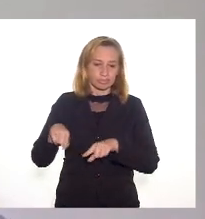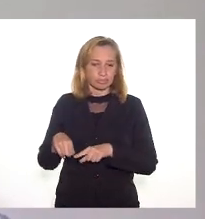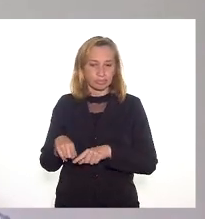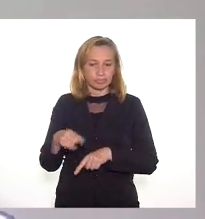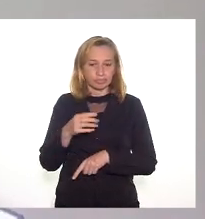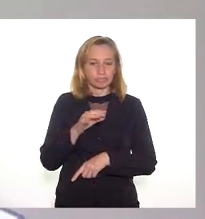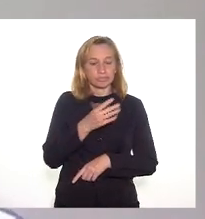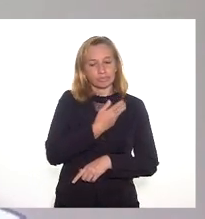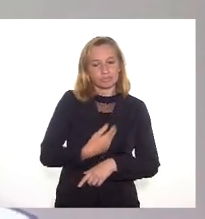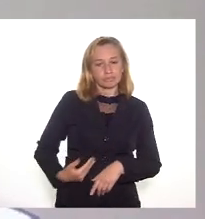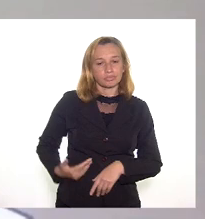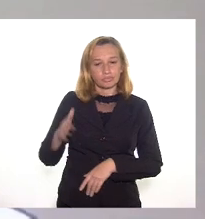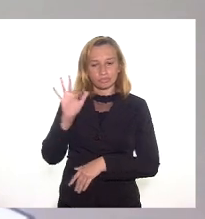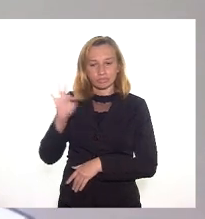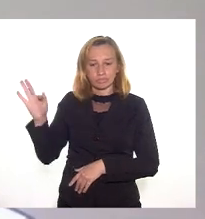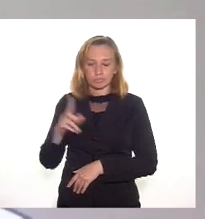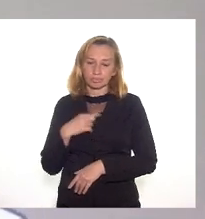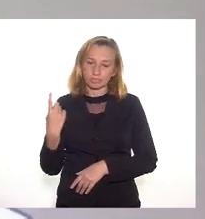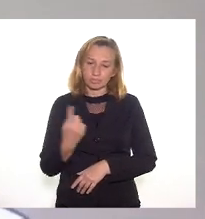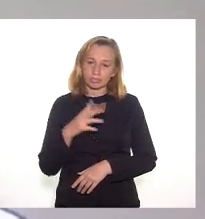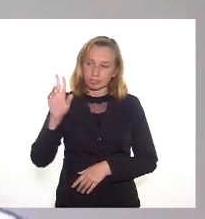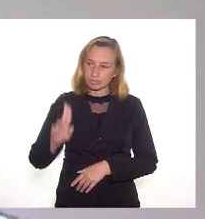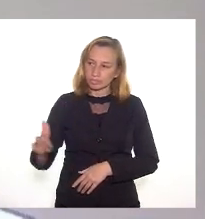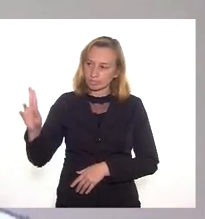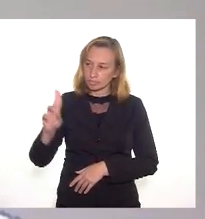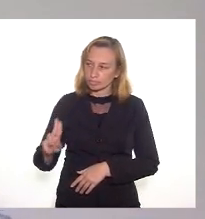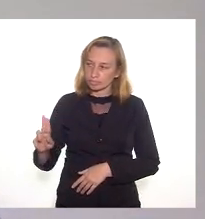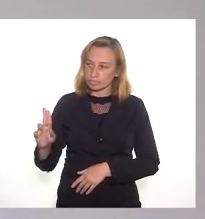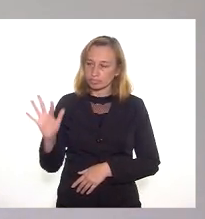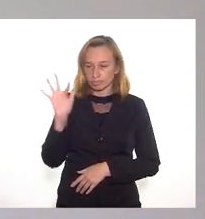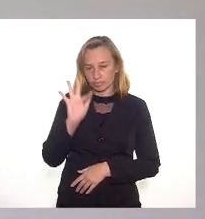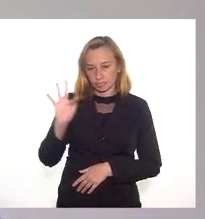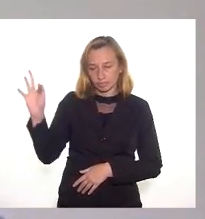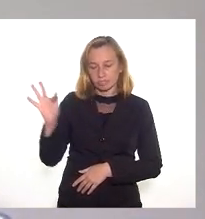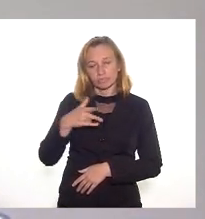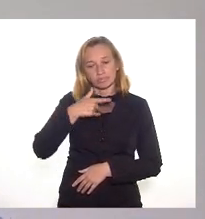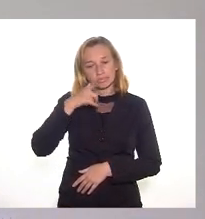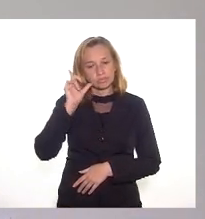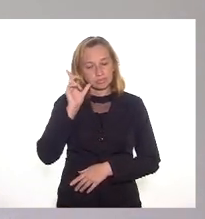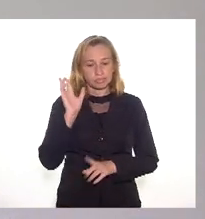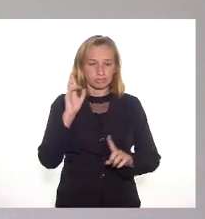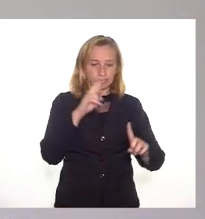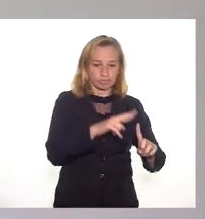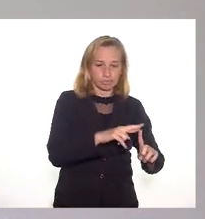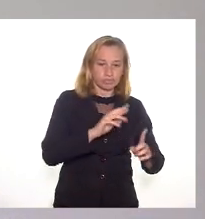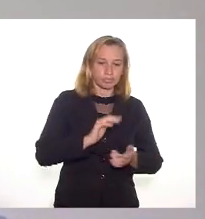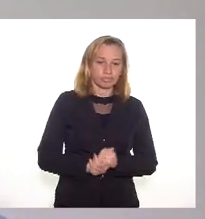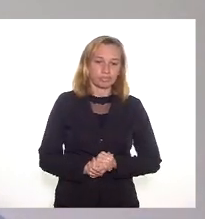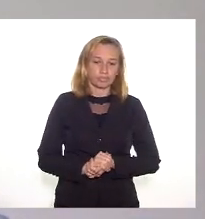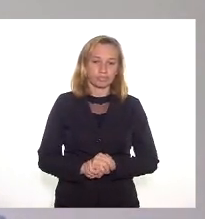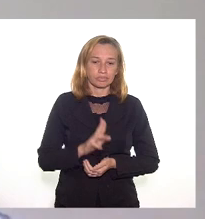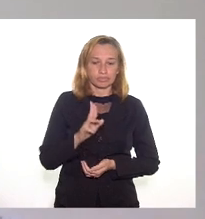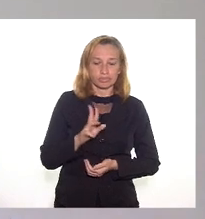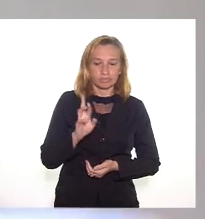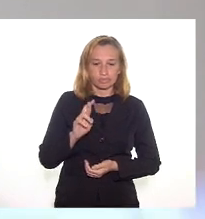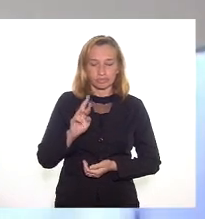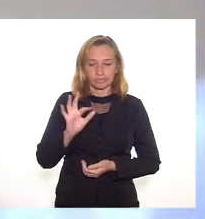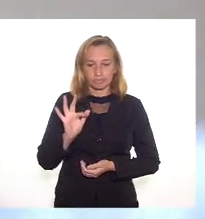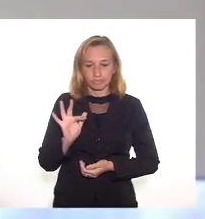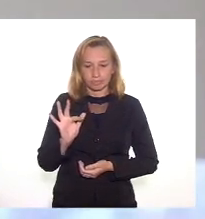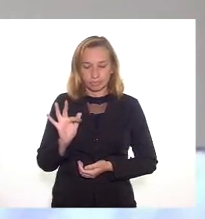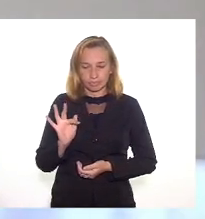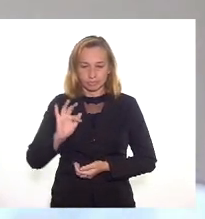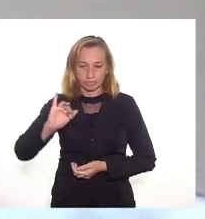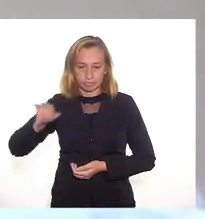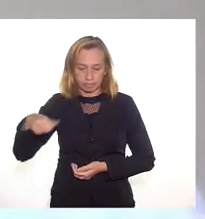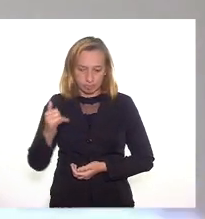governo federal às nossas universidades federais ontem eu fiz referência ao FRJ que inclusive teve